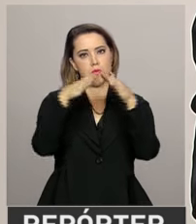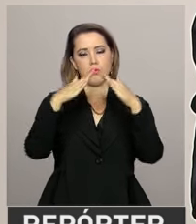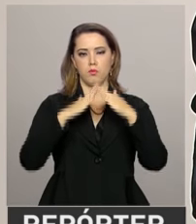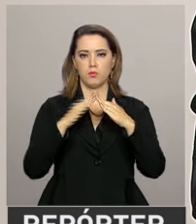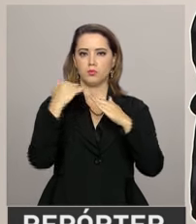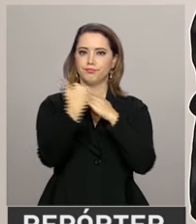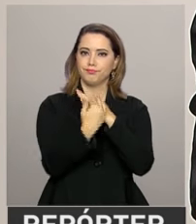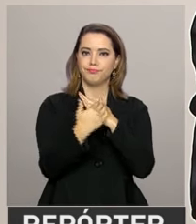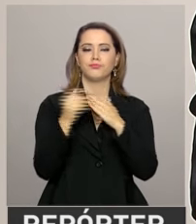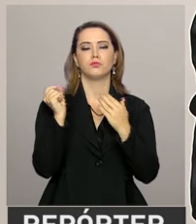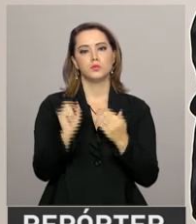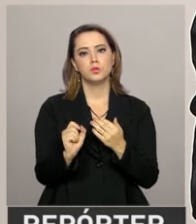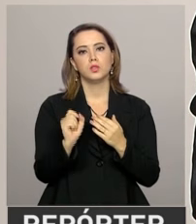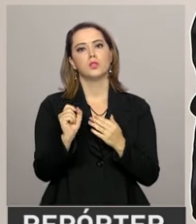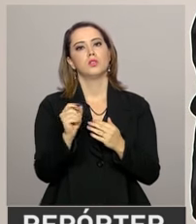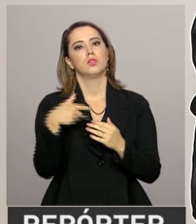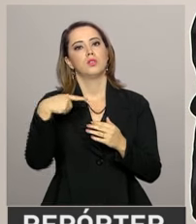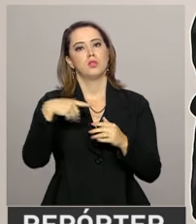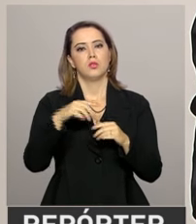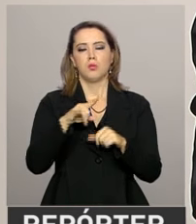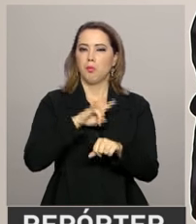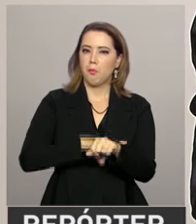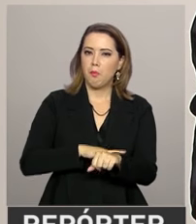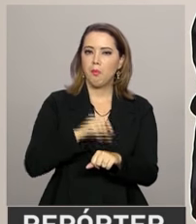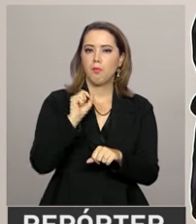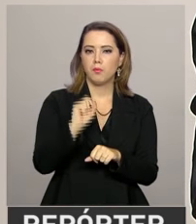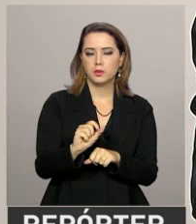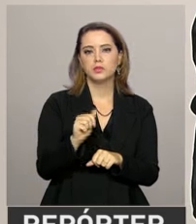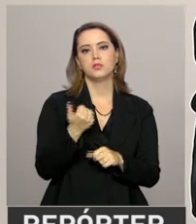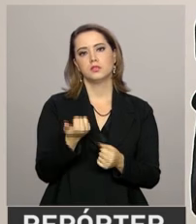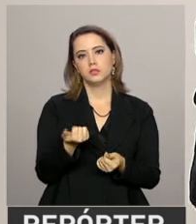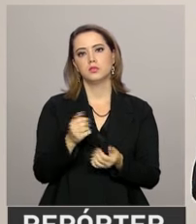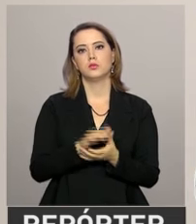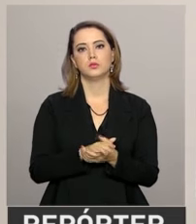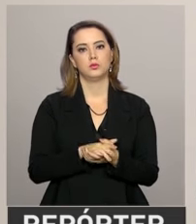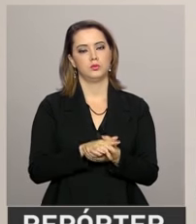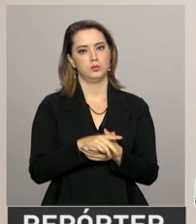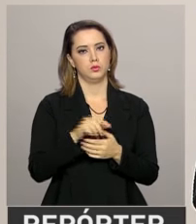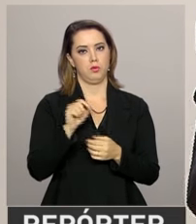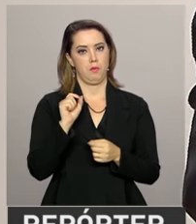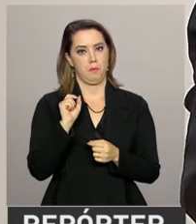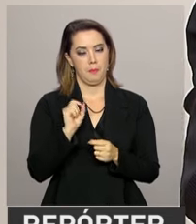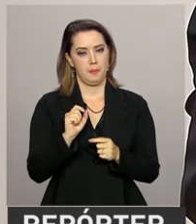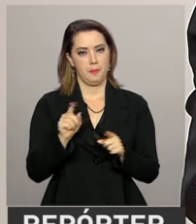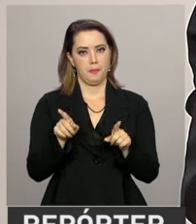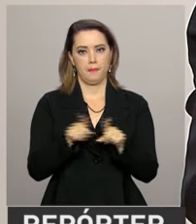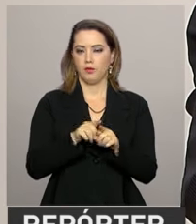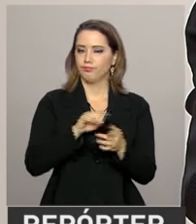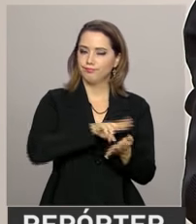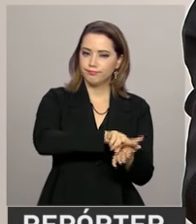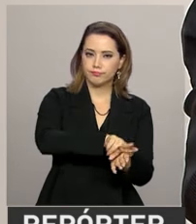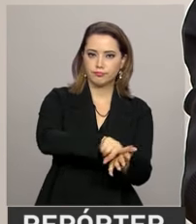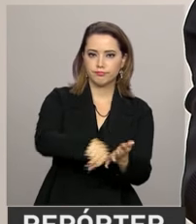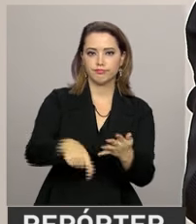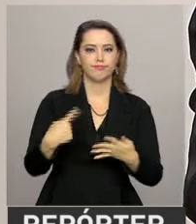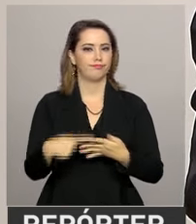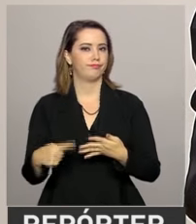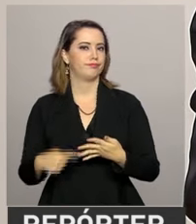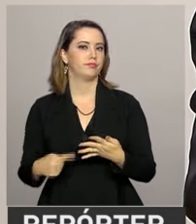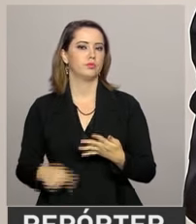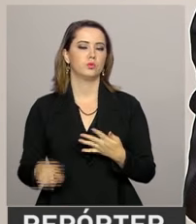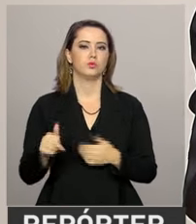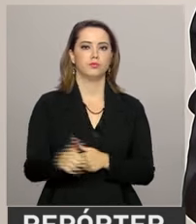força sanitária PR construção e melhoria de qualidade sanitárias do seu banheiro enfim melhorias